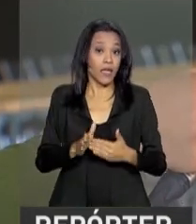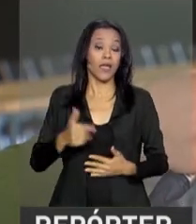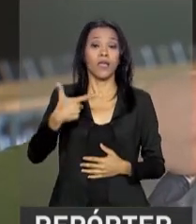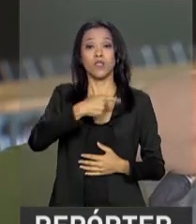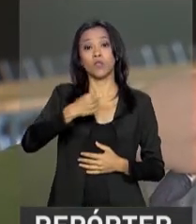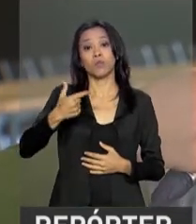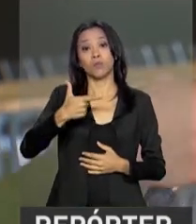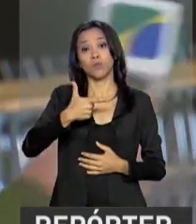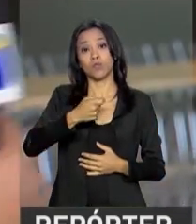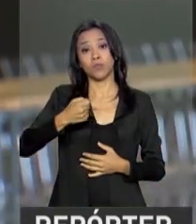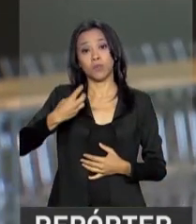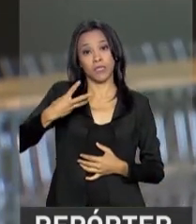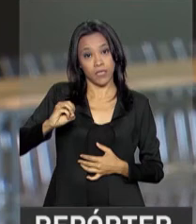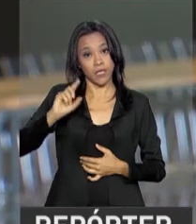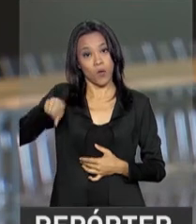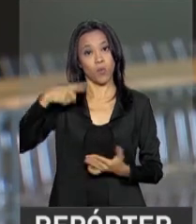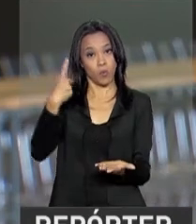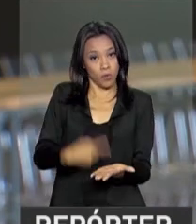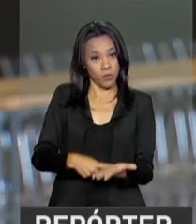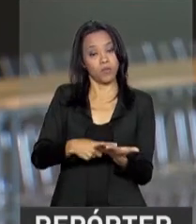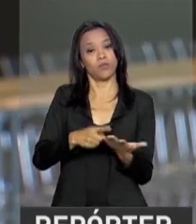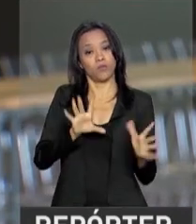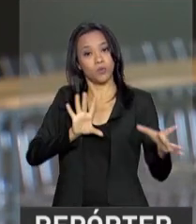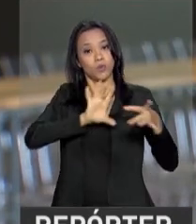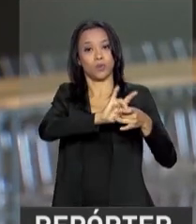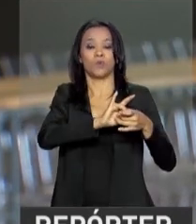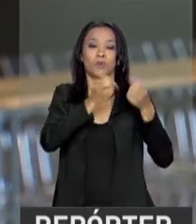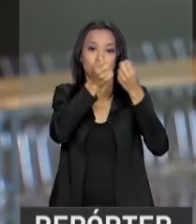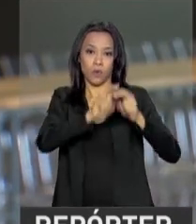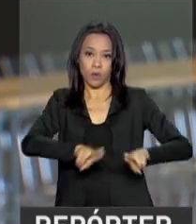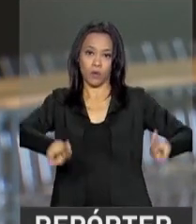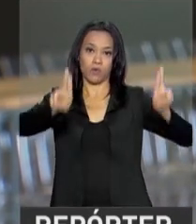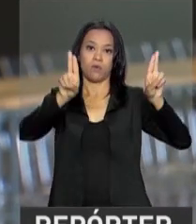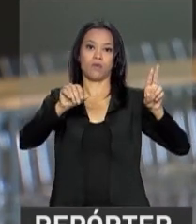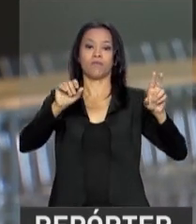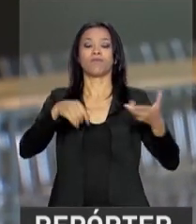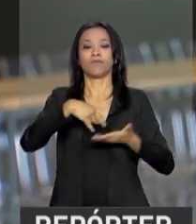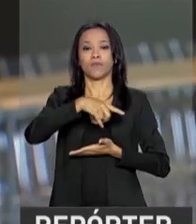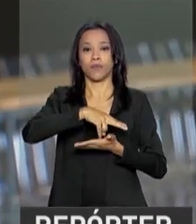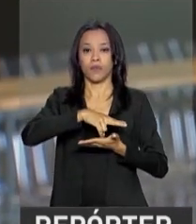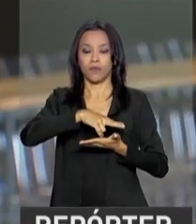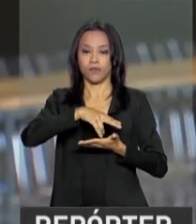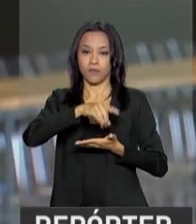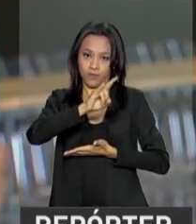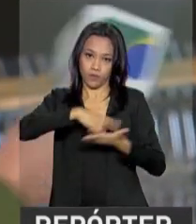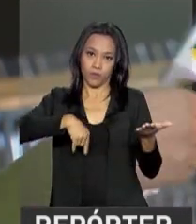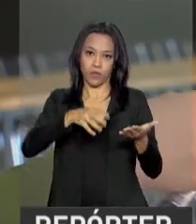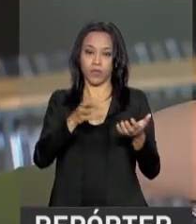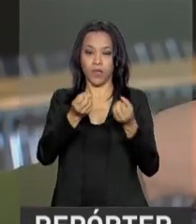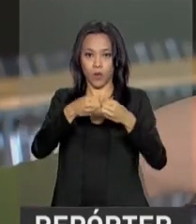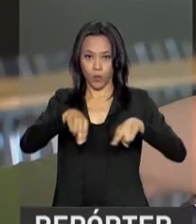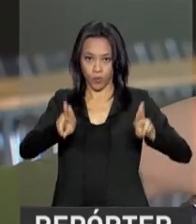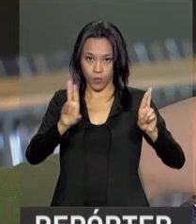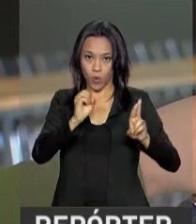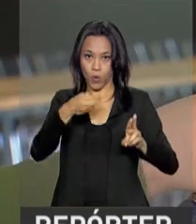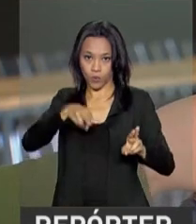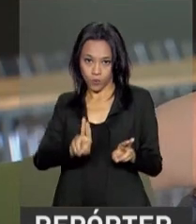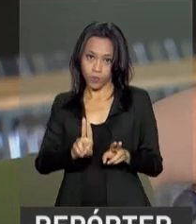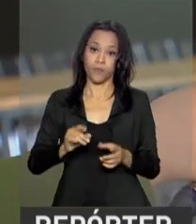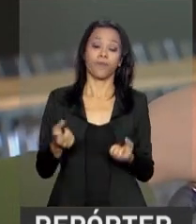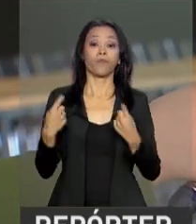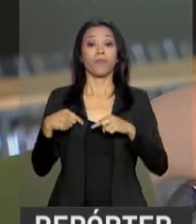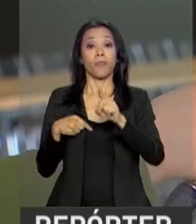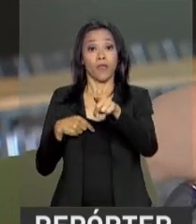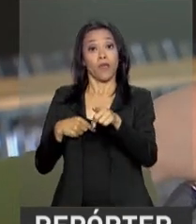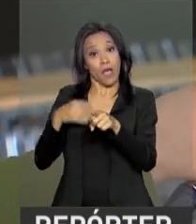perante a ONU. Falar sobre cultura de paz também é falar sobre combater qualquer tipo de intolerância. Exatamente.